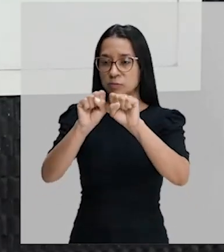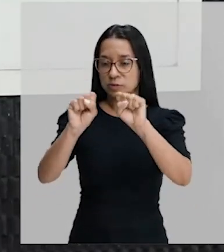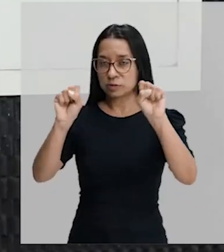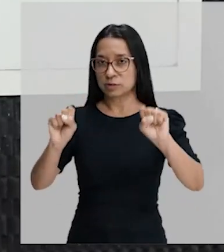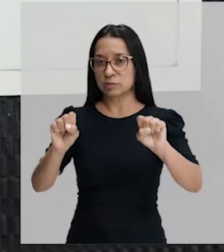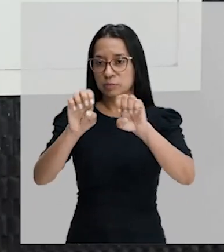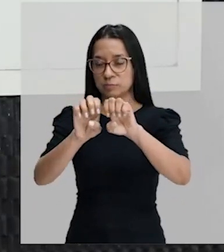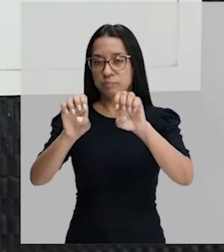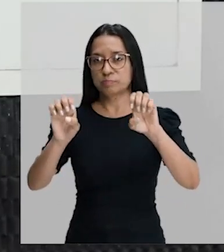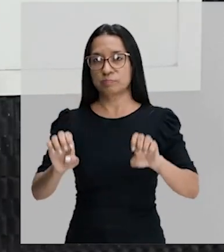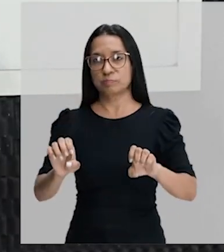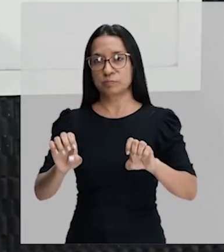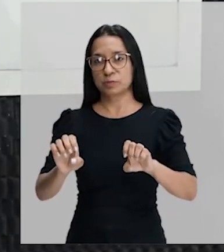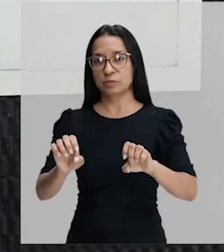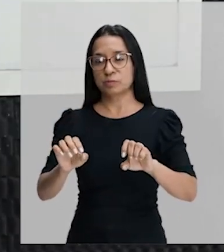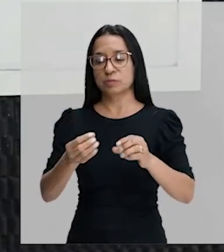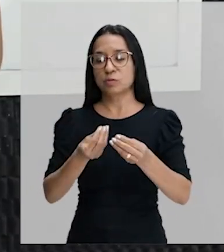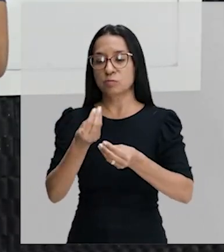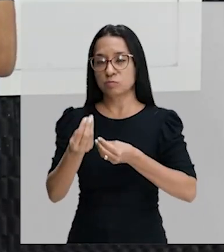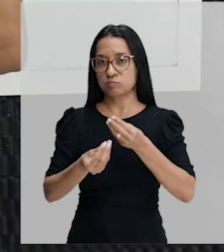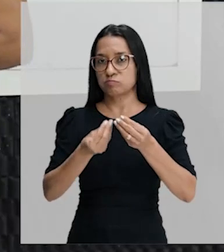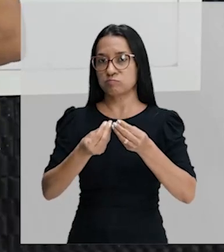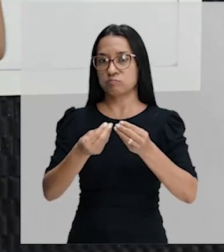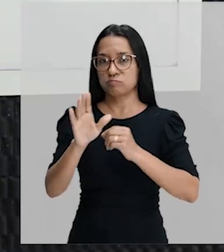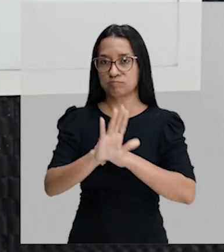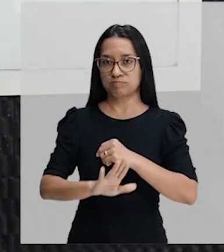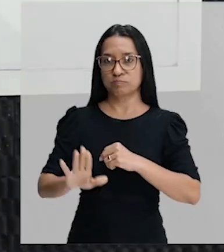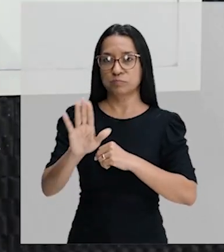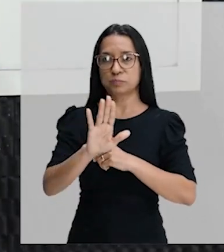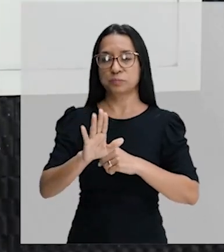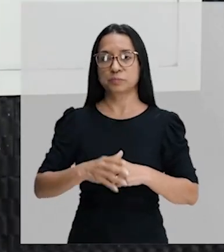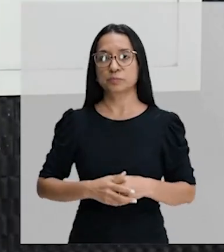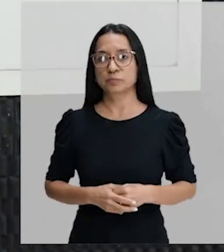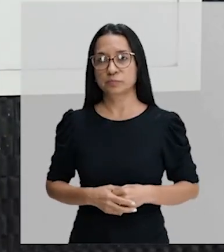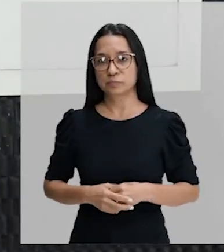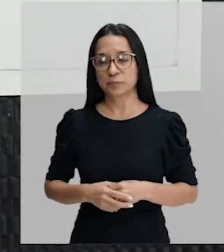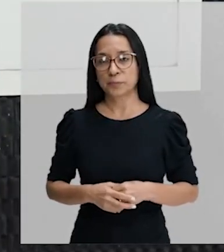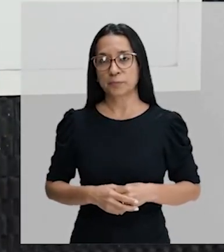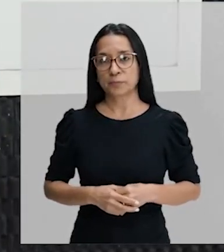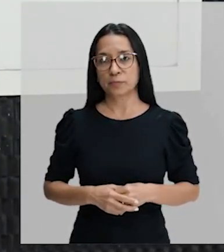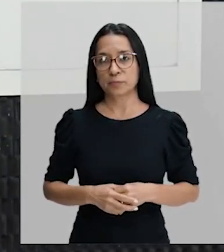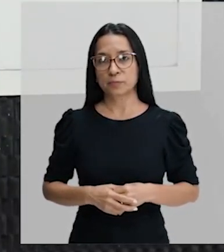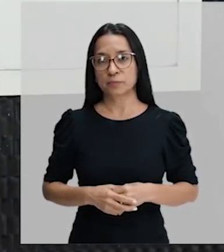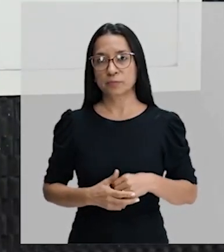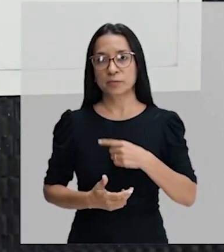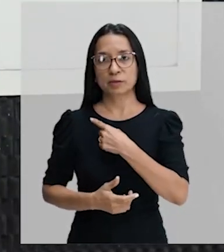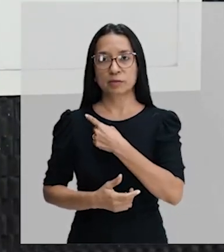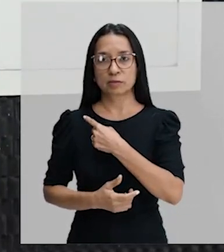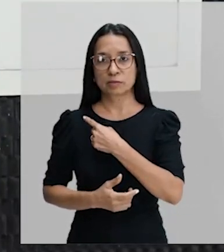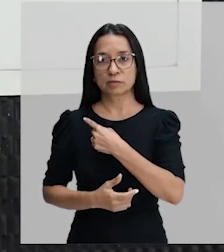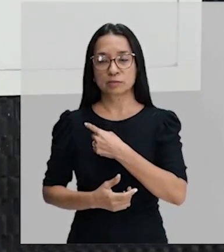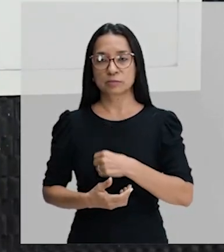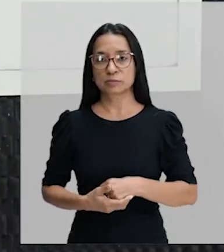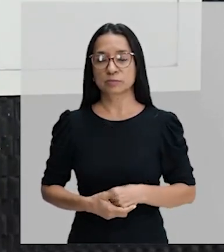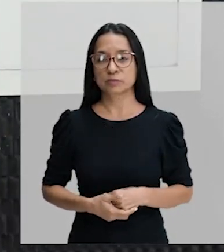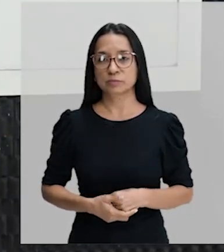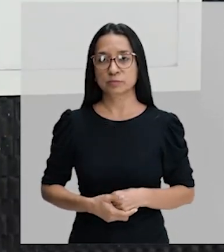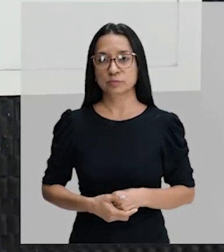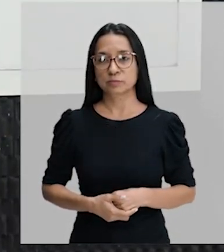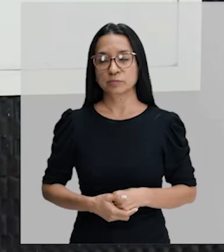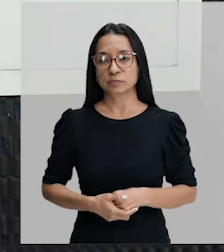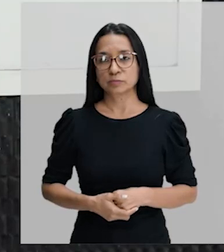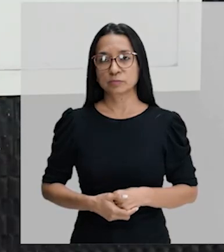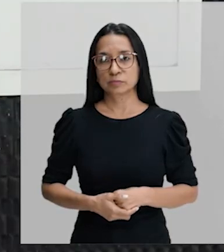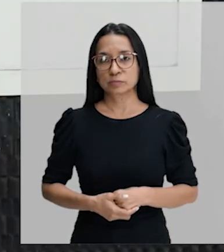de equações na sua forma geral, né? Tem aqui A1x, B1y igual a